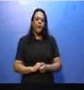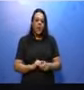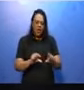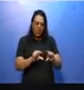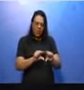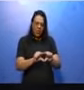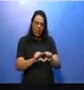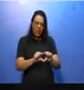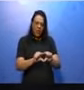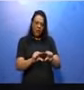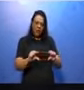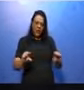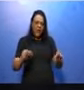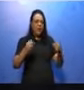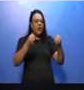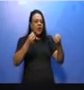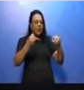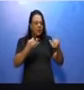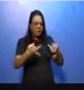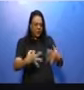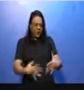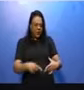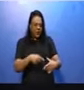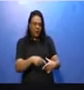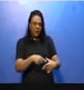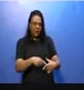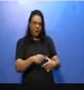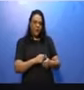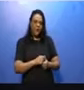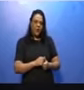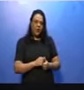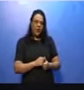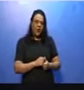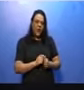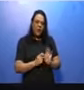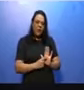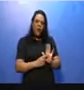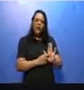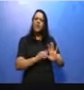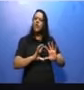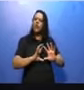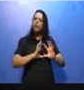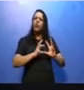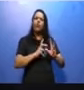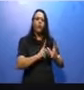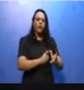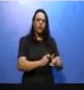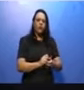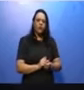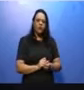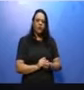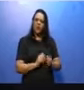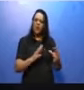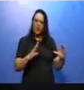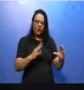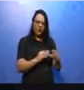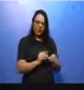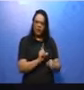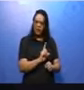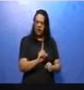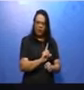se referindo à diferença, gente. A explicativa, ela se refere ao todo e não a uma parte.